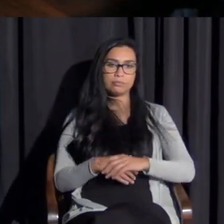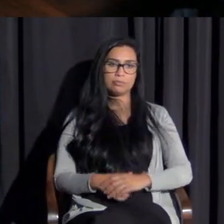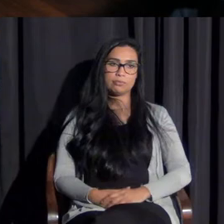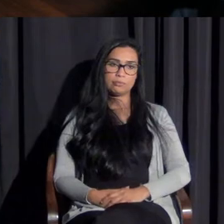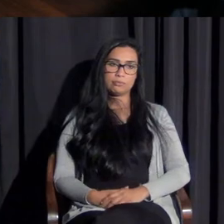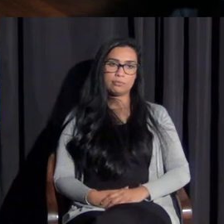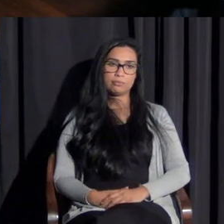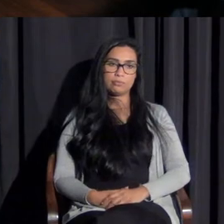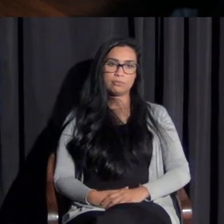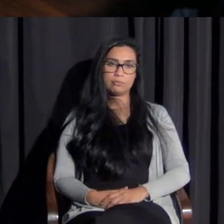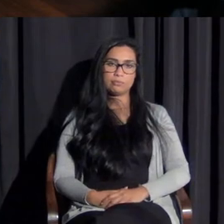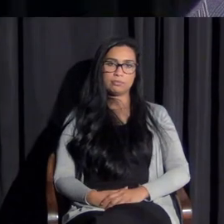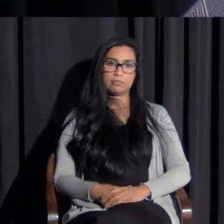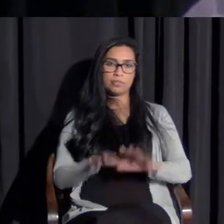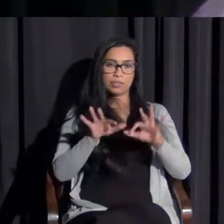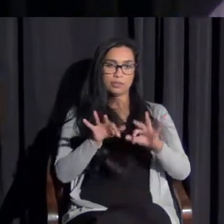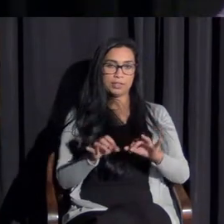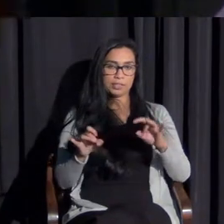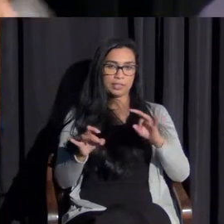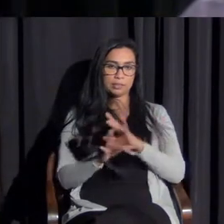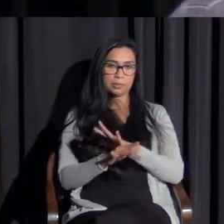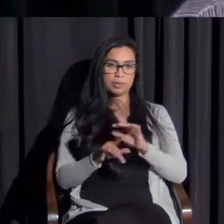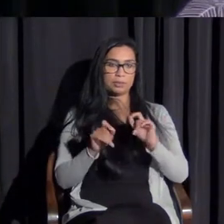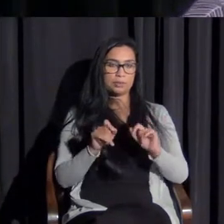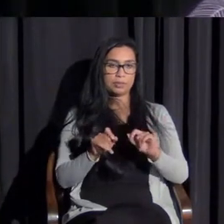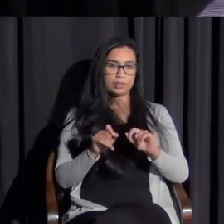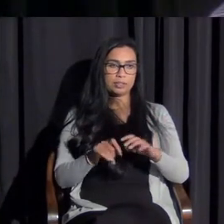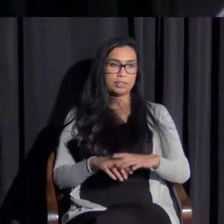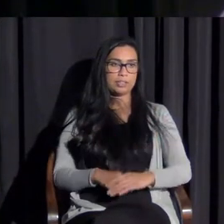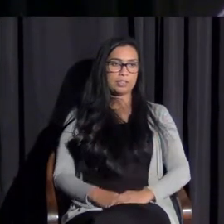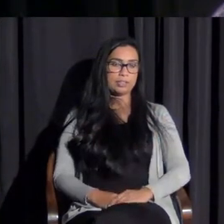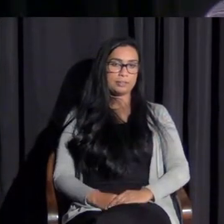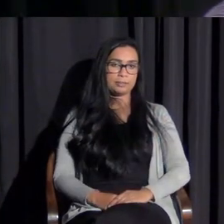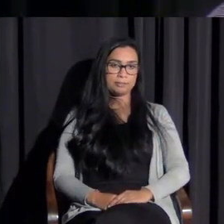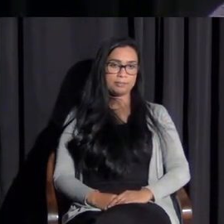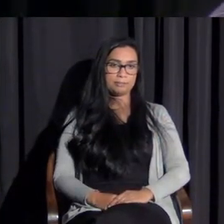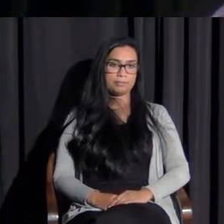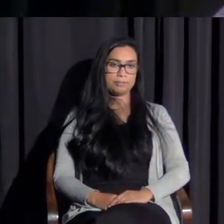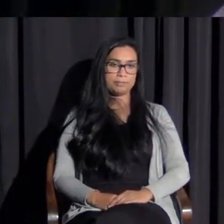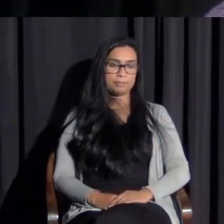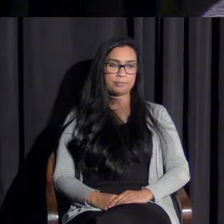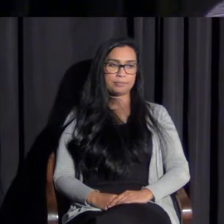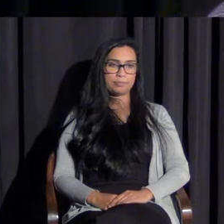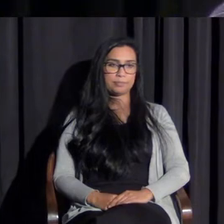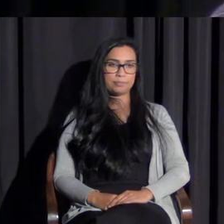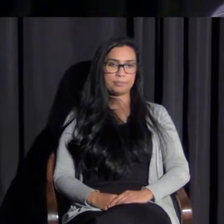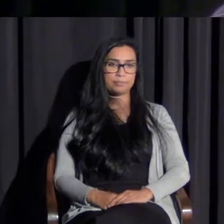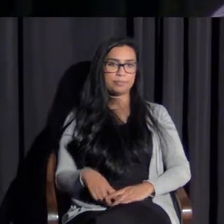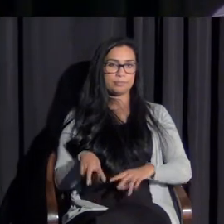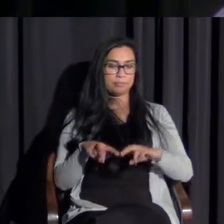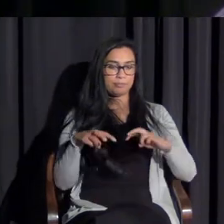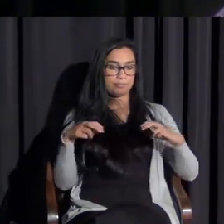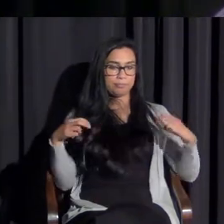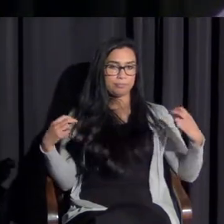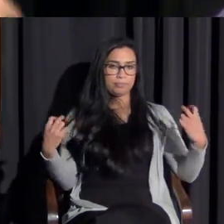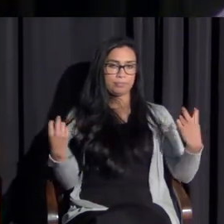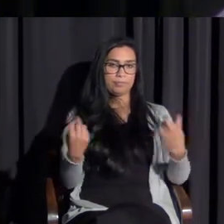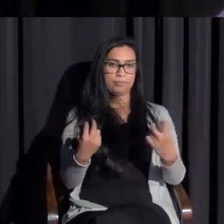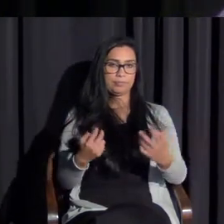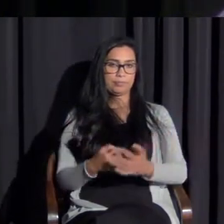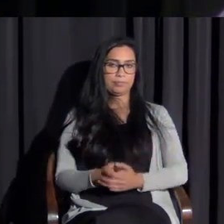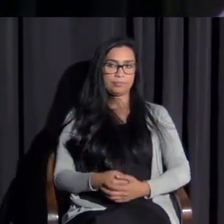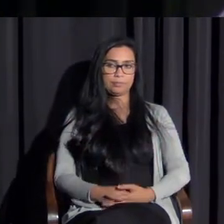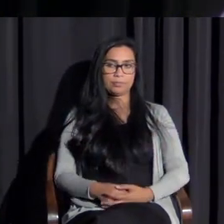E eu, para ir encerrando, fiquei aqui pensando o que é que danado está fazendo essa mesa, né? E aí me veio assim um fiozinho